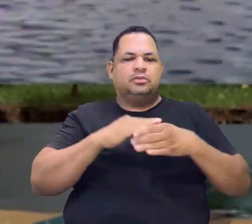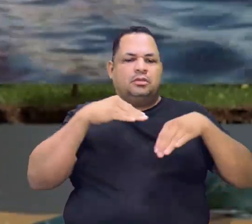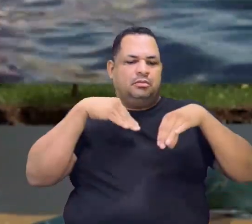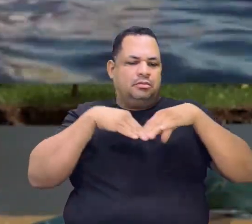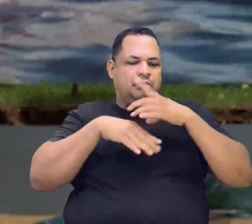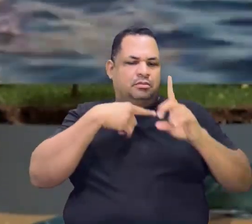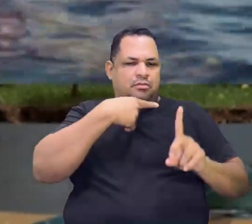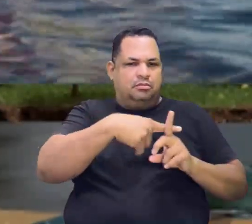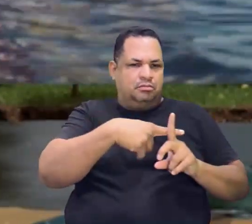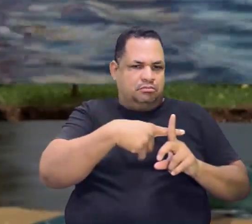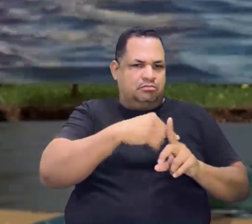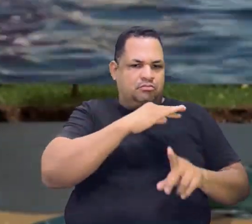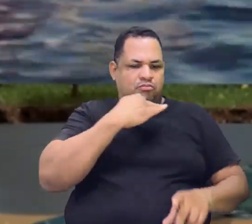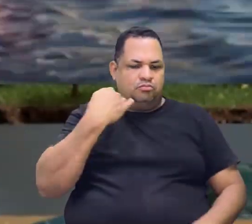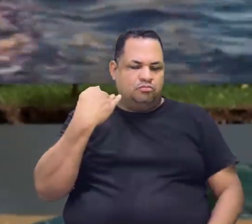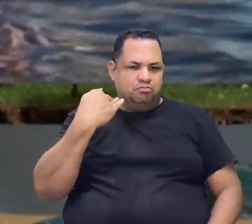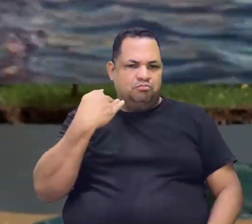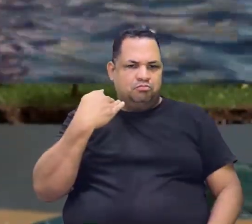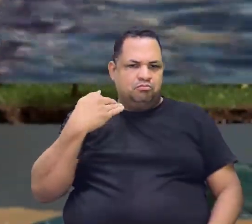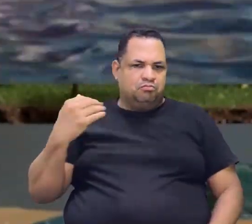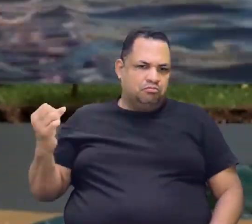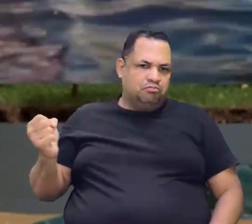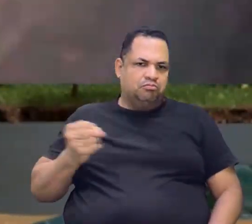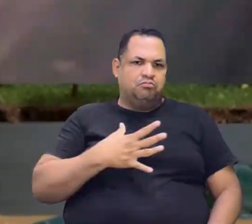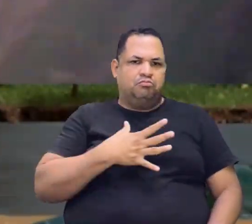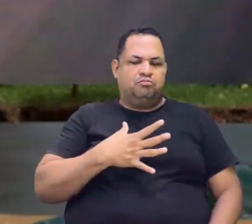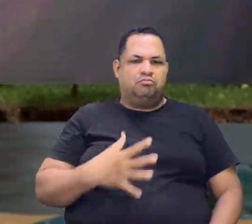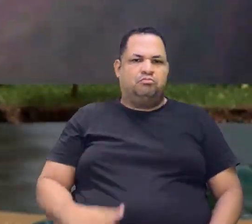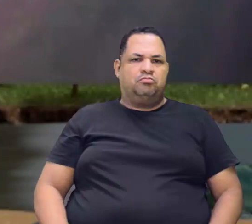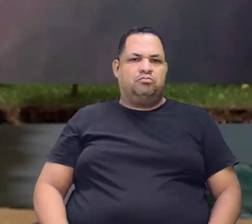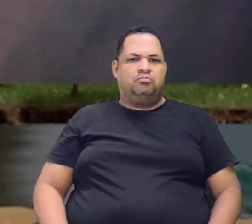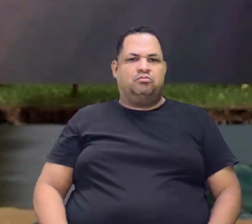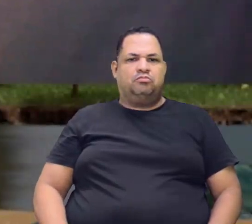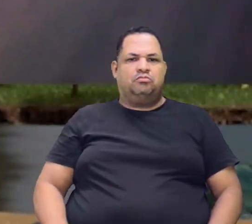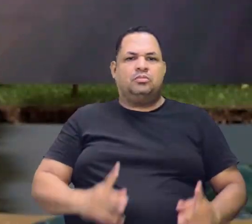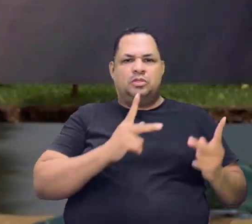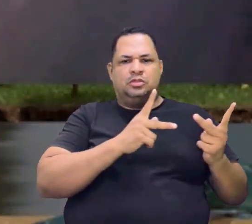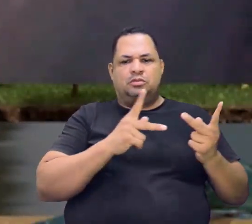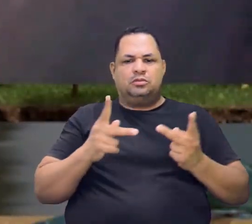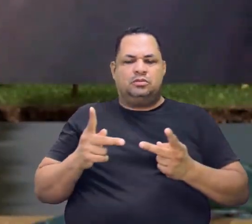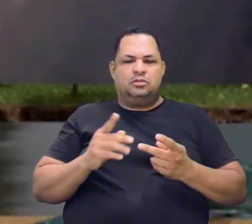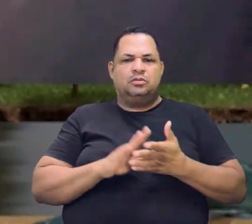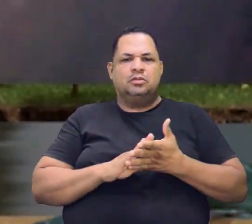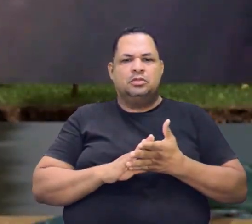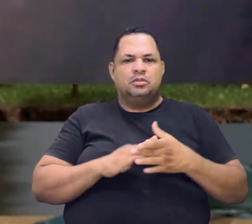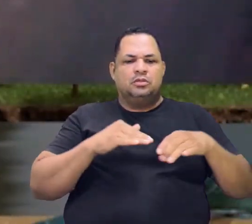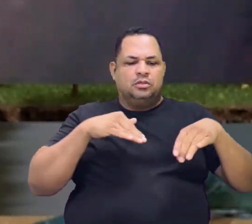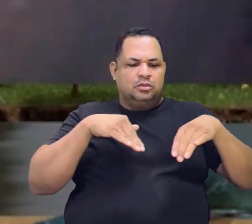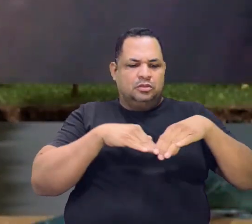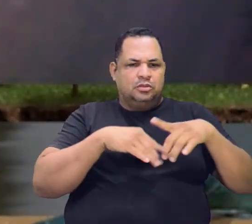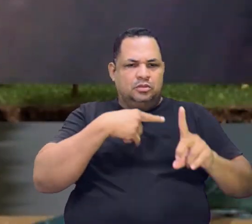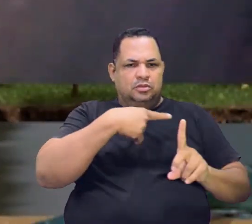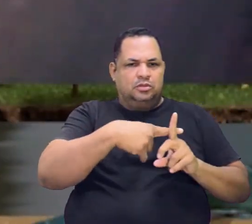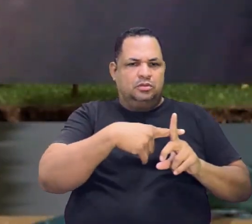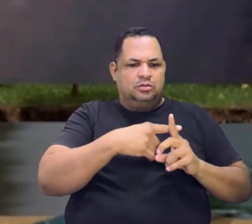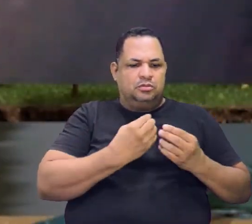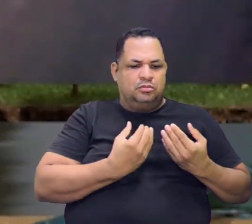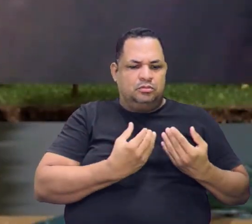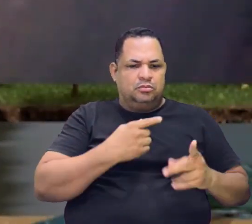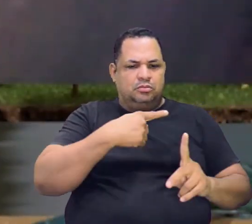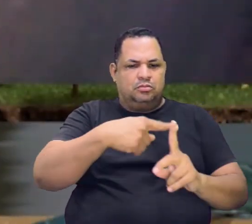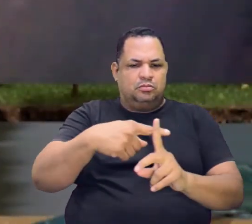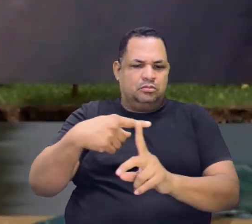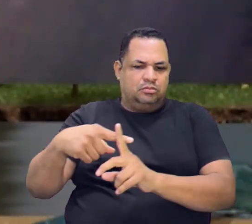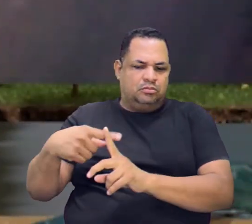aqui. Jovem ainda, cara, muito jovem. Esse ano eu fui lá visitar o túmulo dele, lá no cemitério dos